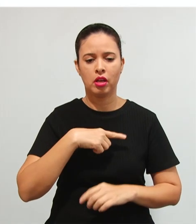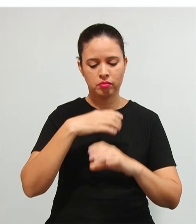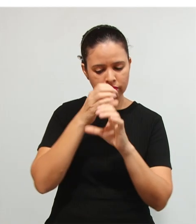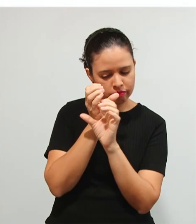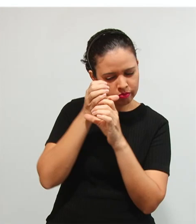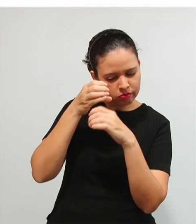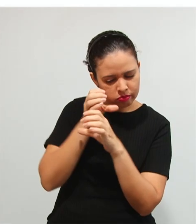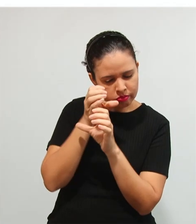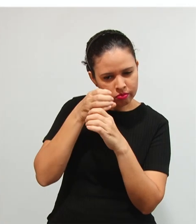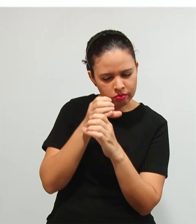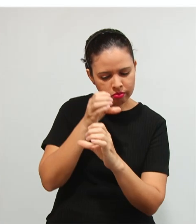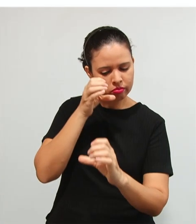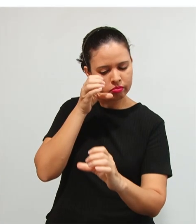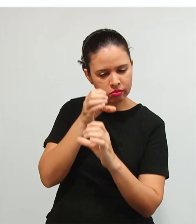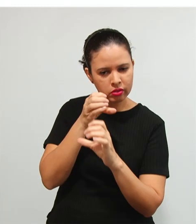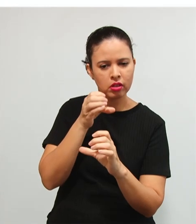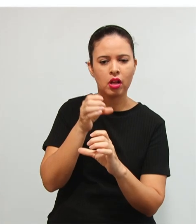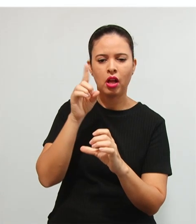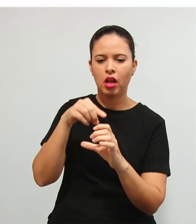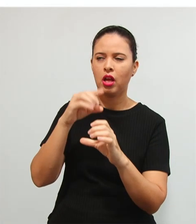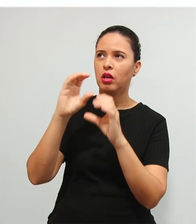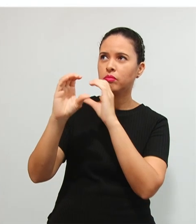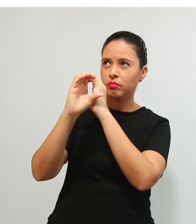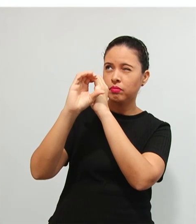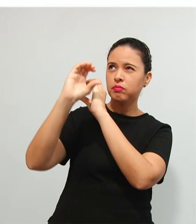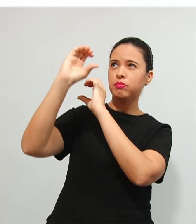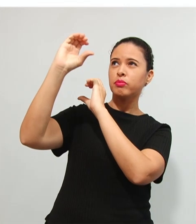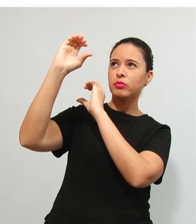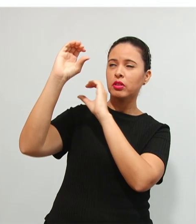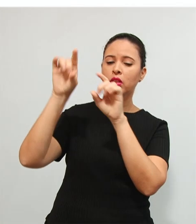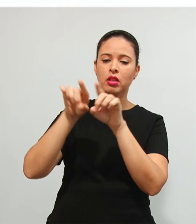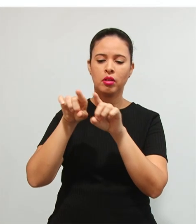microscópios, telescópios, instrumentos de laboratório,